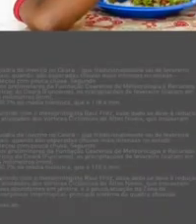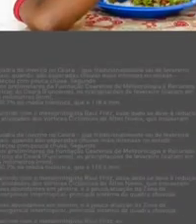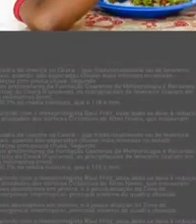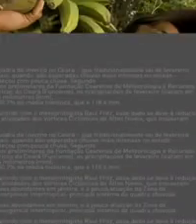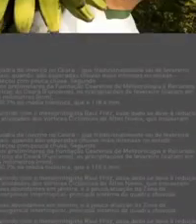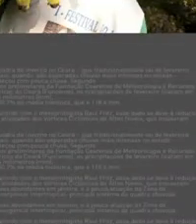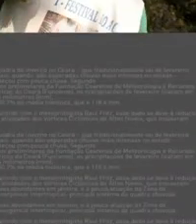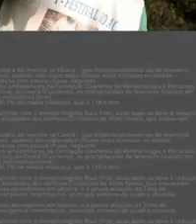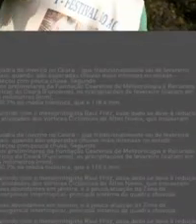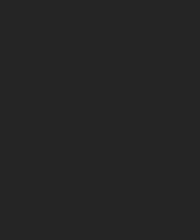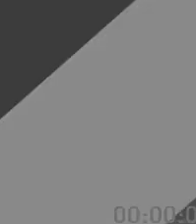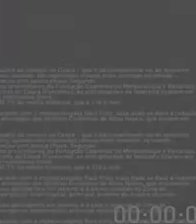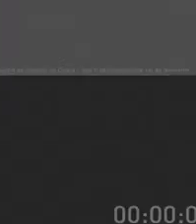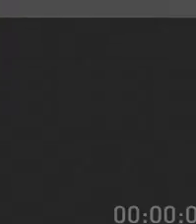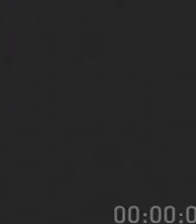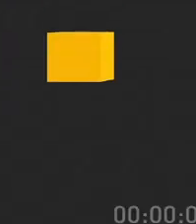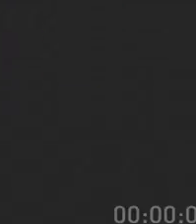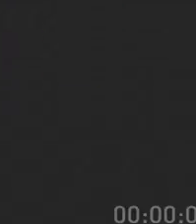sinto orgulho